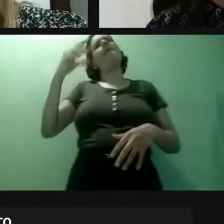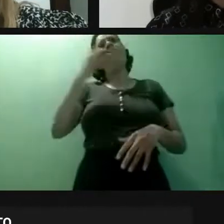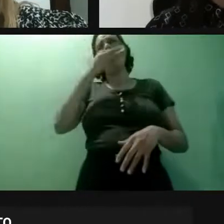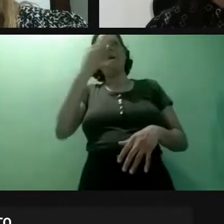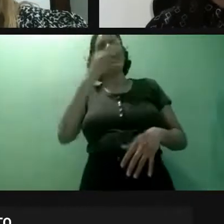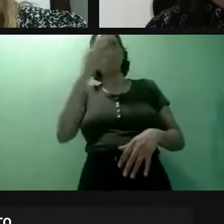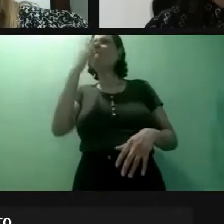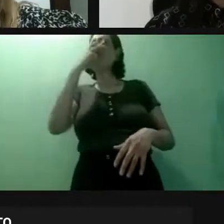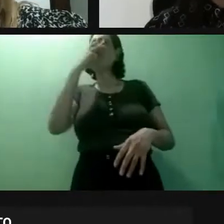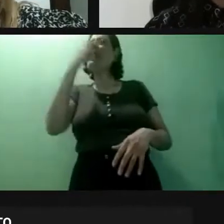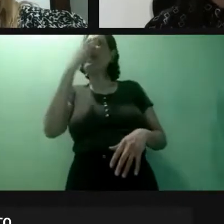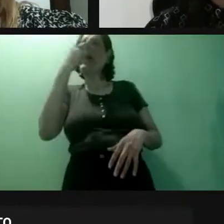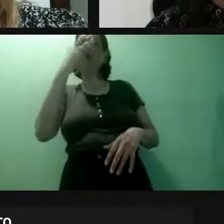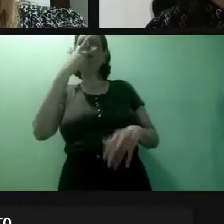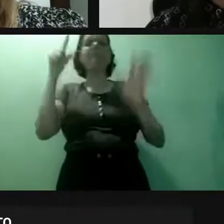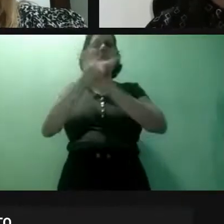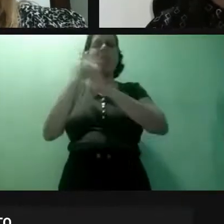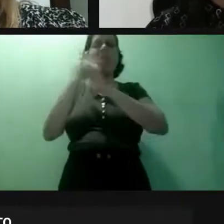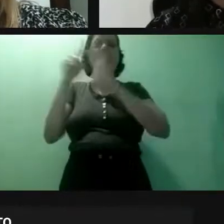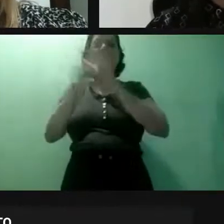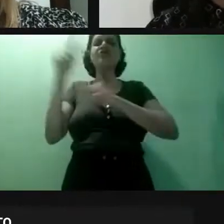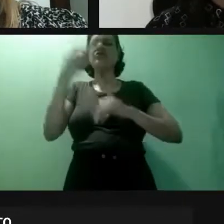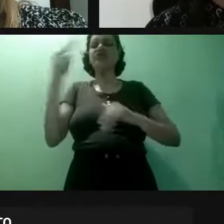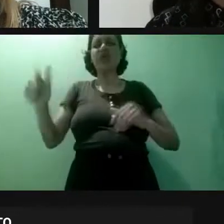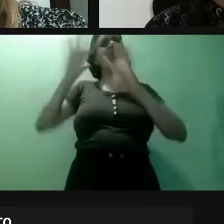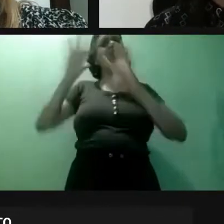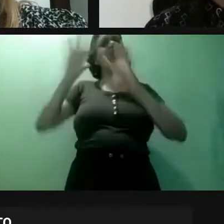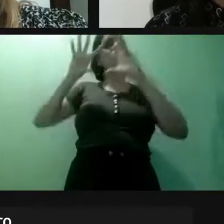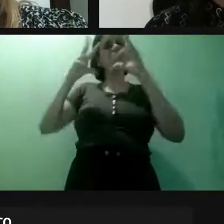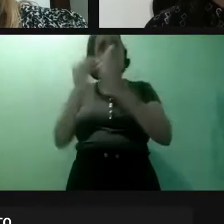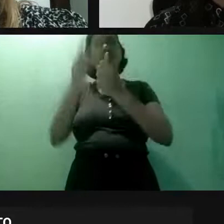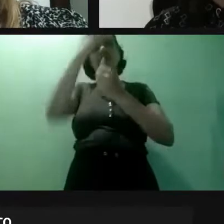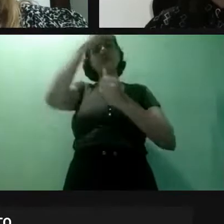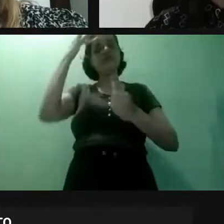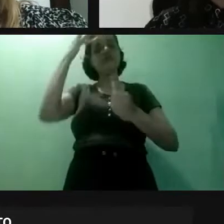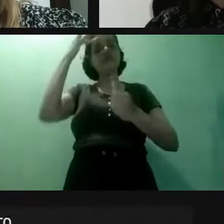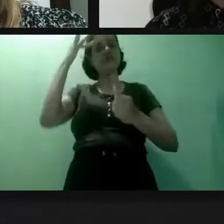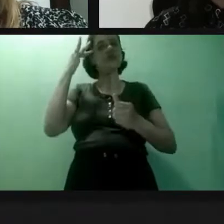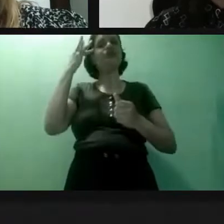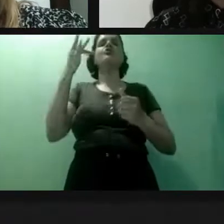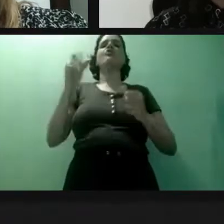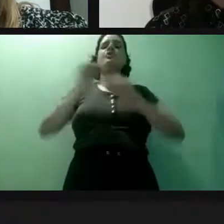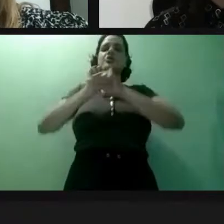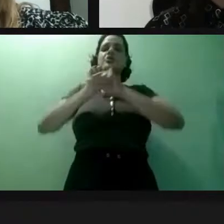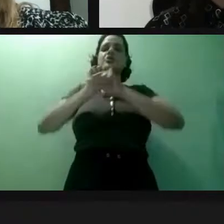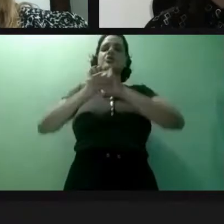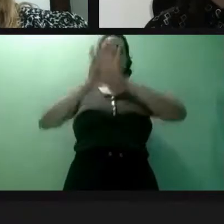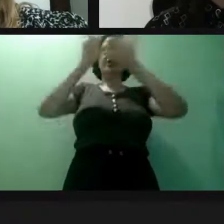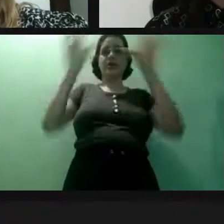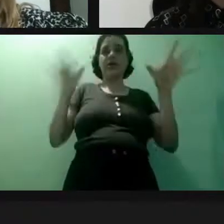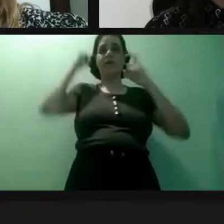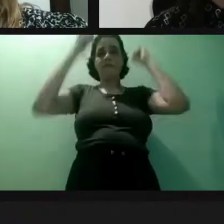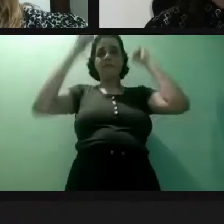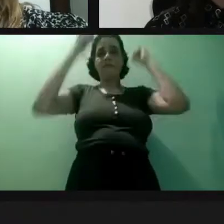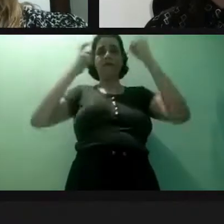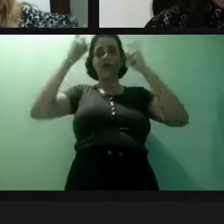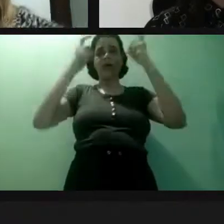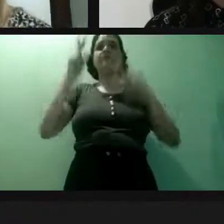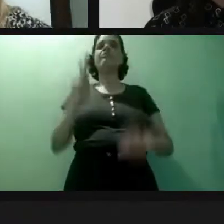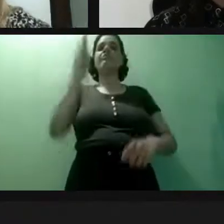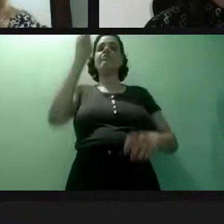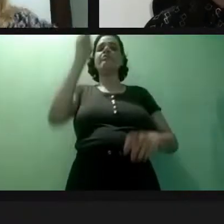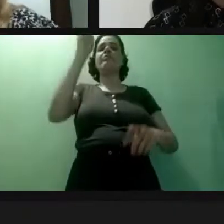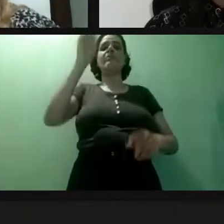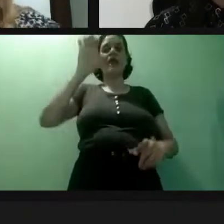que todo mundo aqui esclareceu. Eu fiquei só preocupada, Keila dizendo, Keila gestora lá do